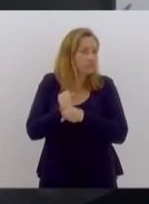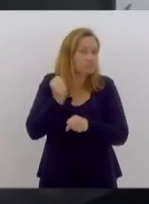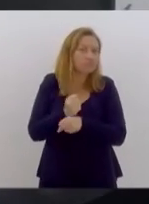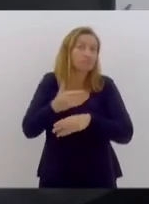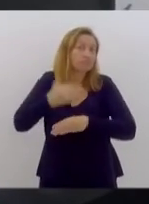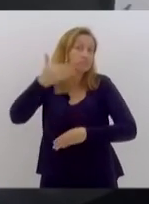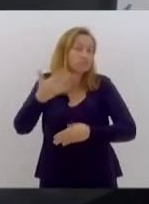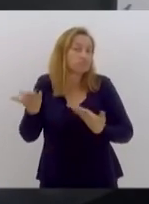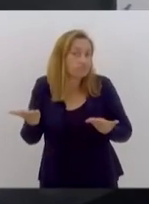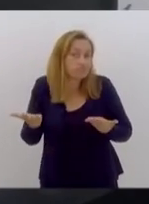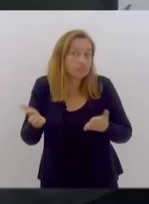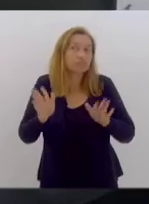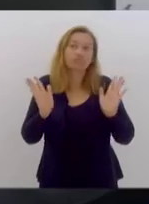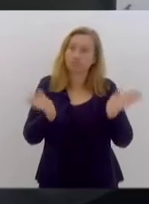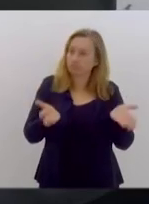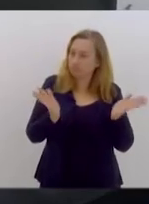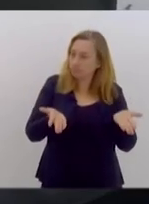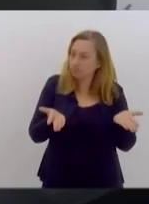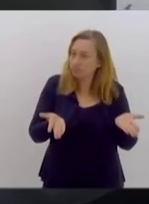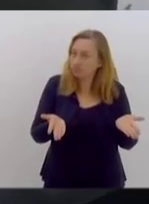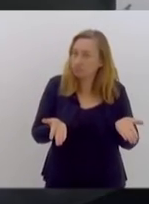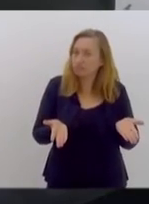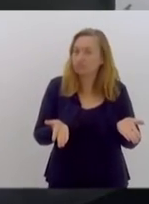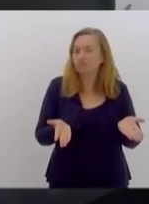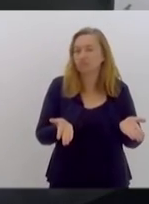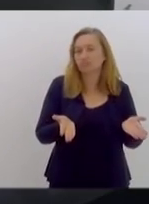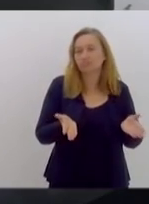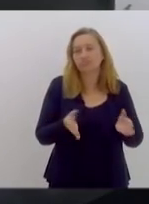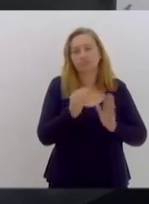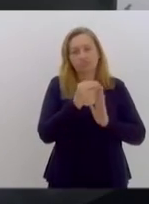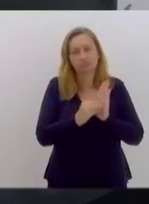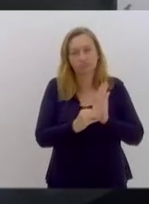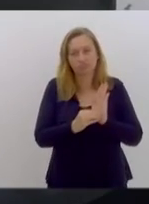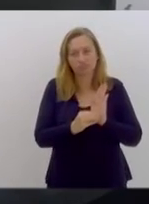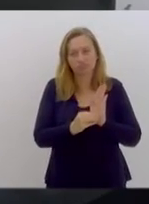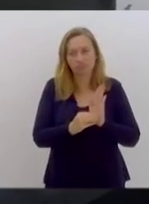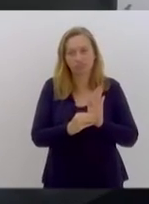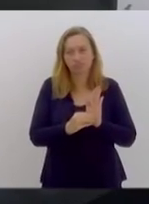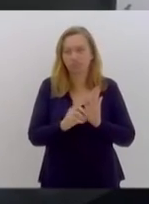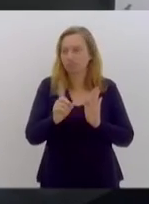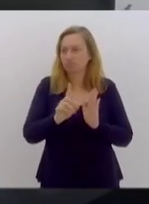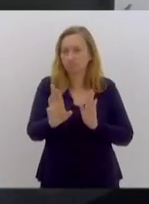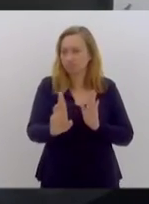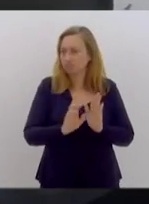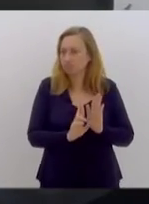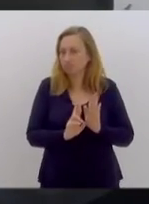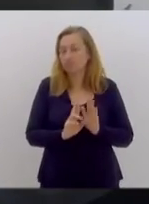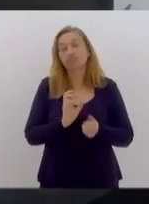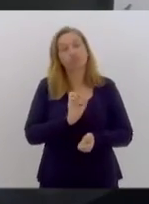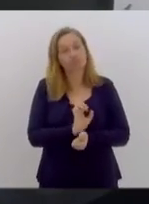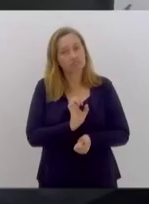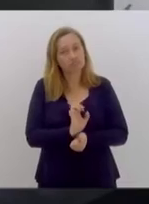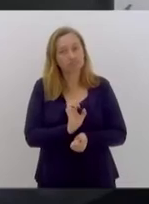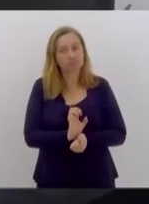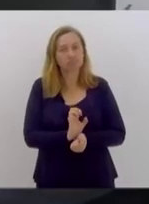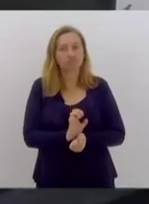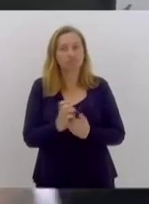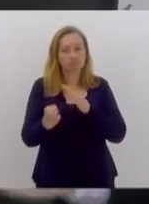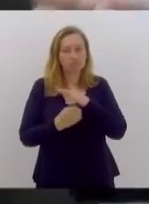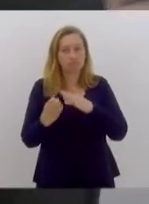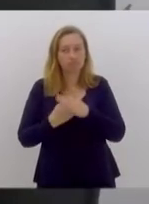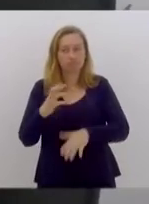agora efetivamente foi feito o Ofício ainda não foi respondido pela SuperVia certo eu espero que a SuperVia responda